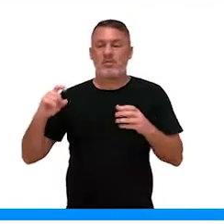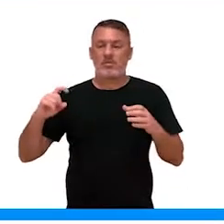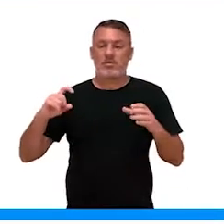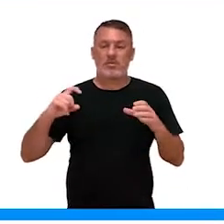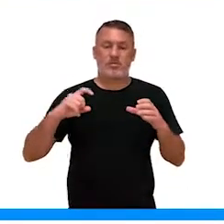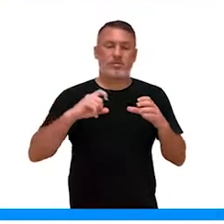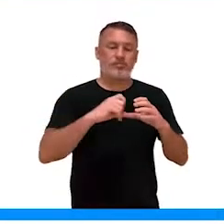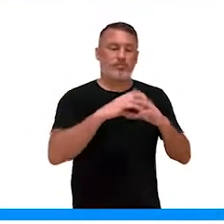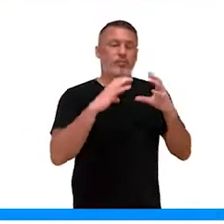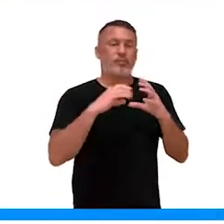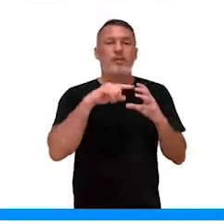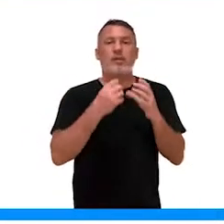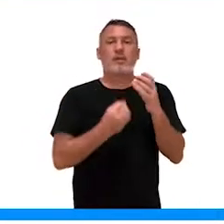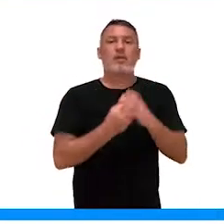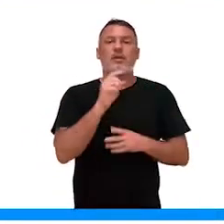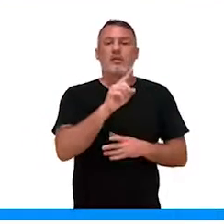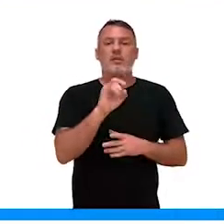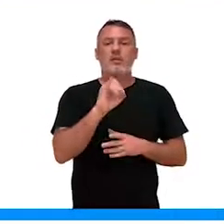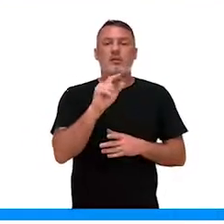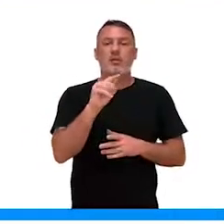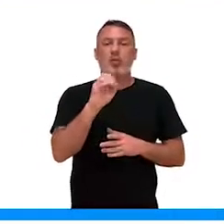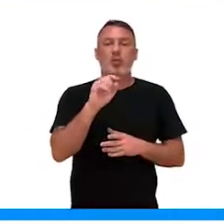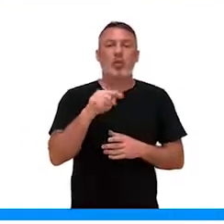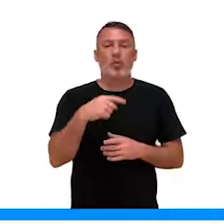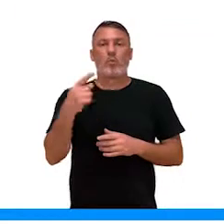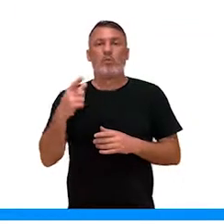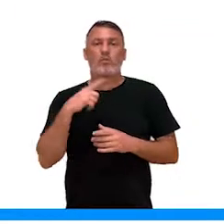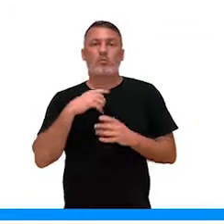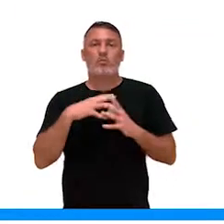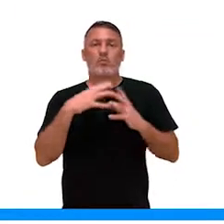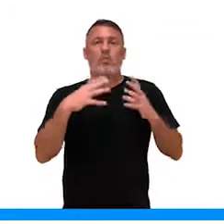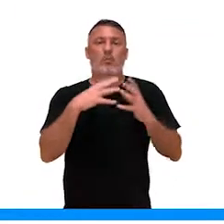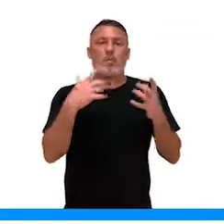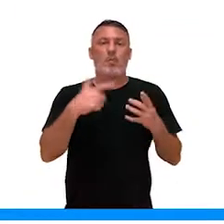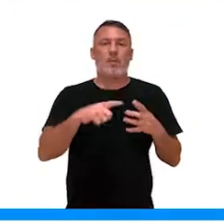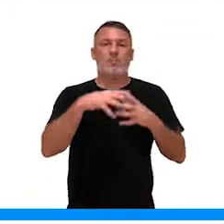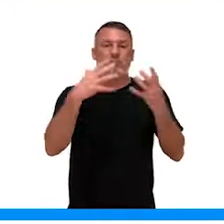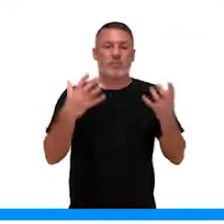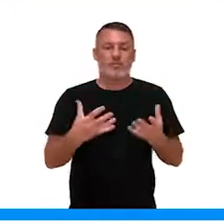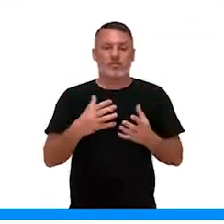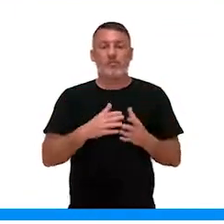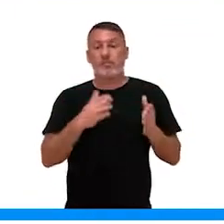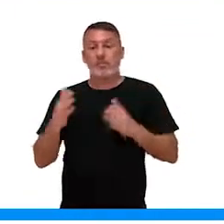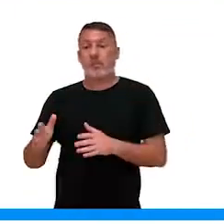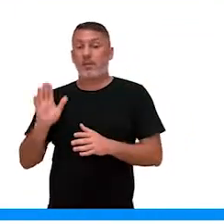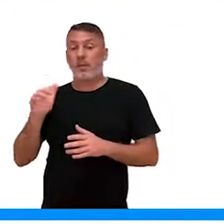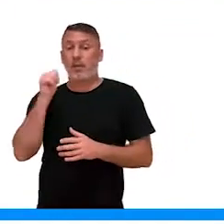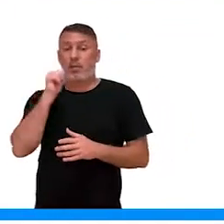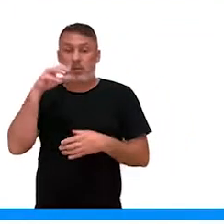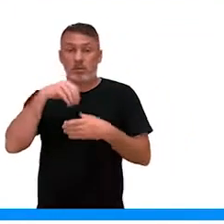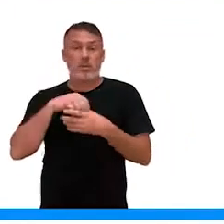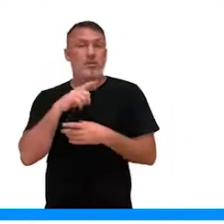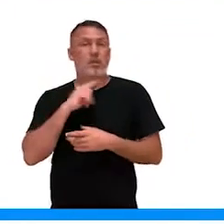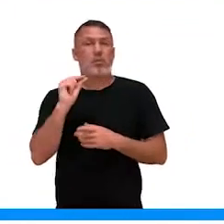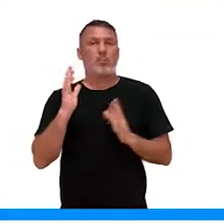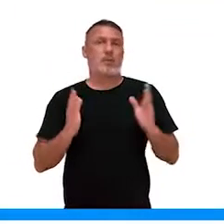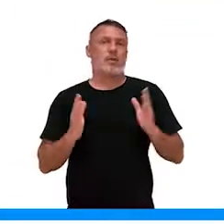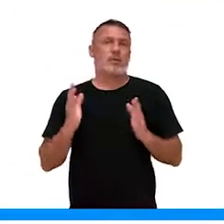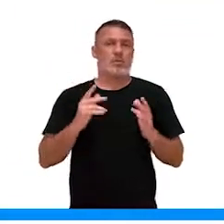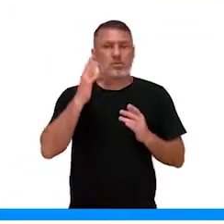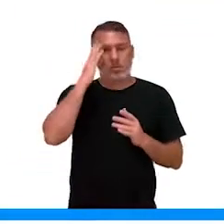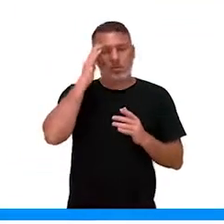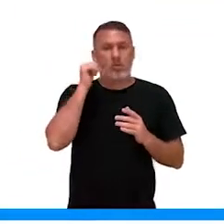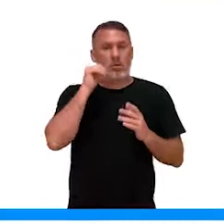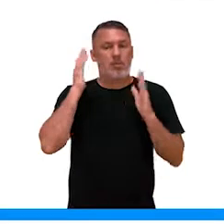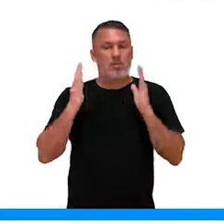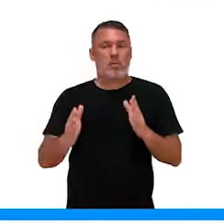espermatozoide na fecundação, ele vira um zigoto e outro corpúsculo polar, que também vai ser degenerado. Só que a mulher,